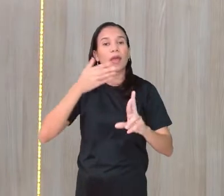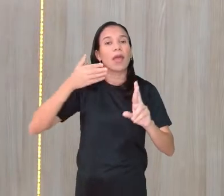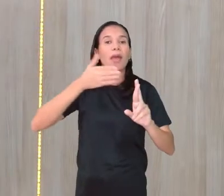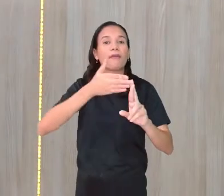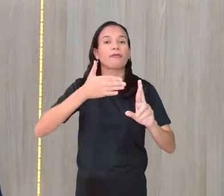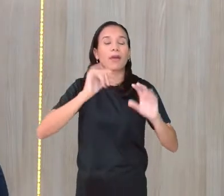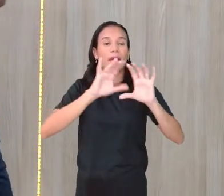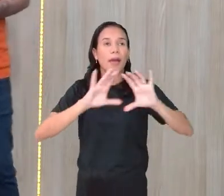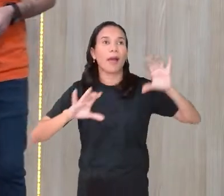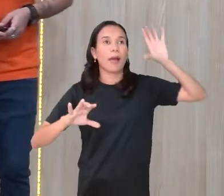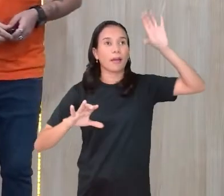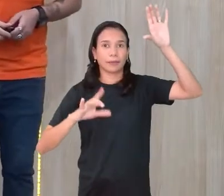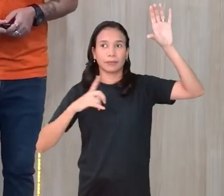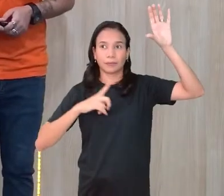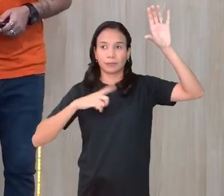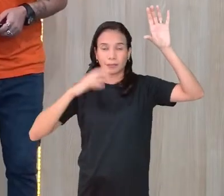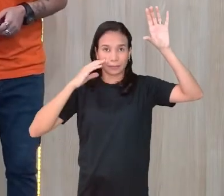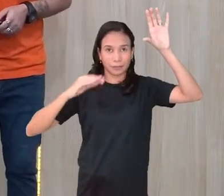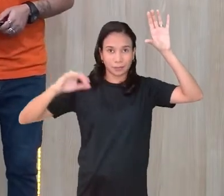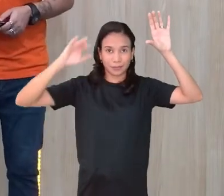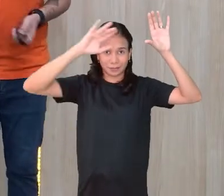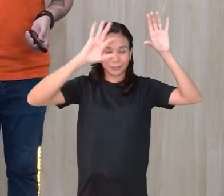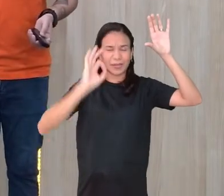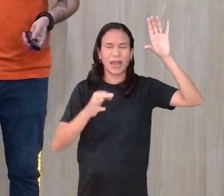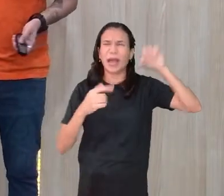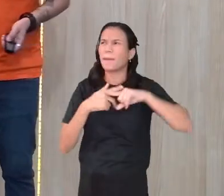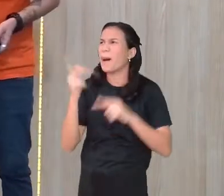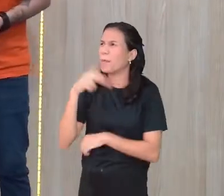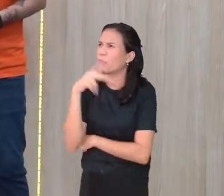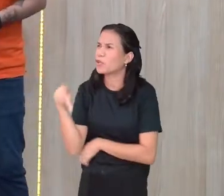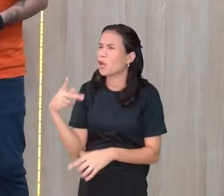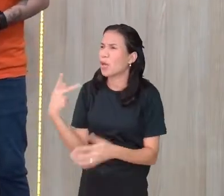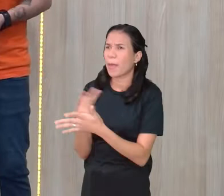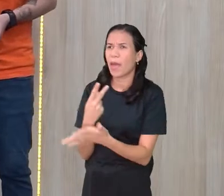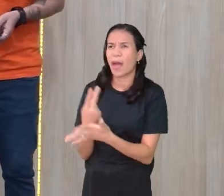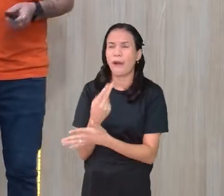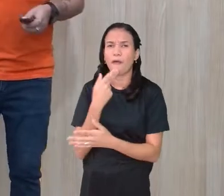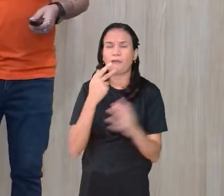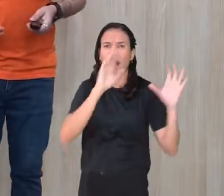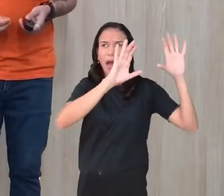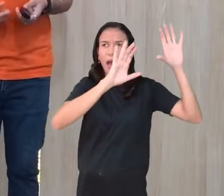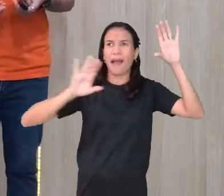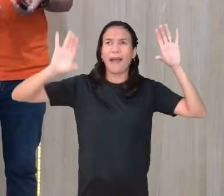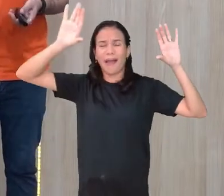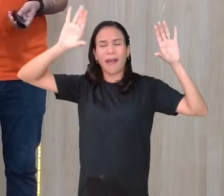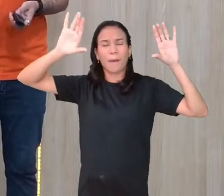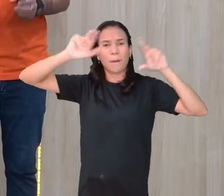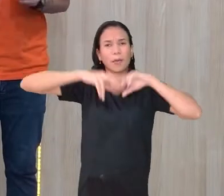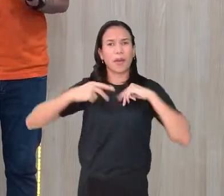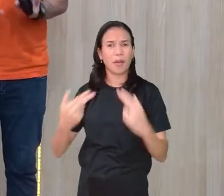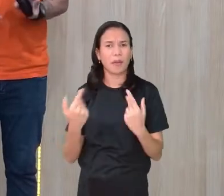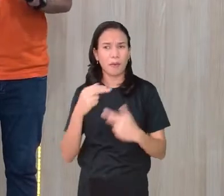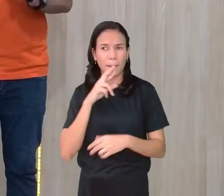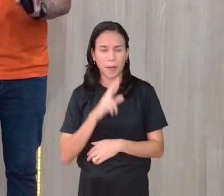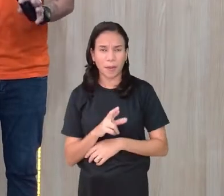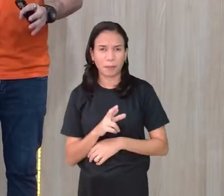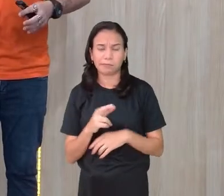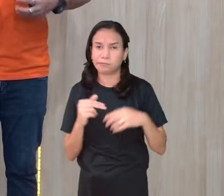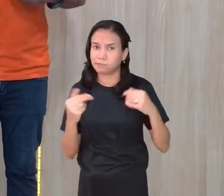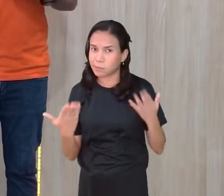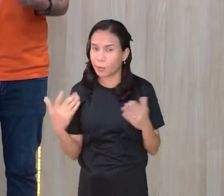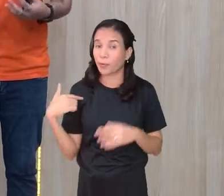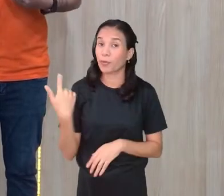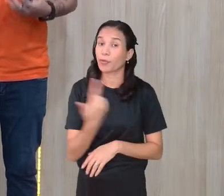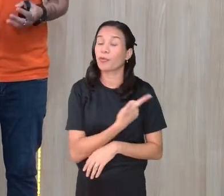referência a essa adição aqui. Professor, está errado se eu disser que é essa daqui, só porque o resultado é o mesmo? Veja, a gente está